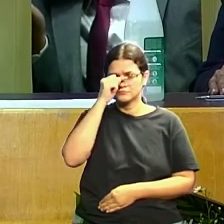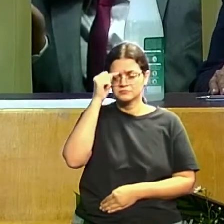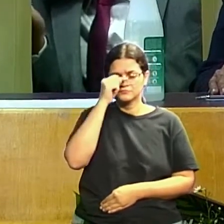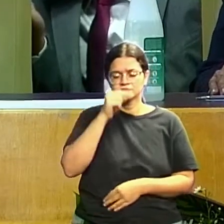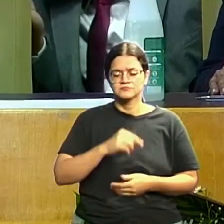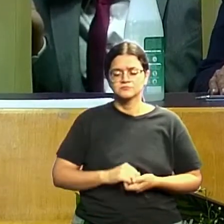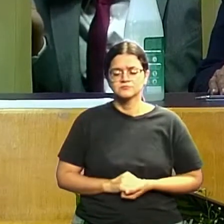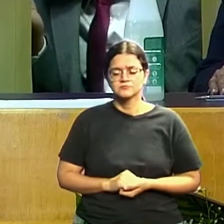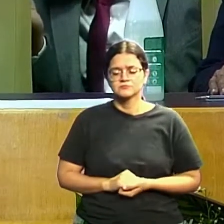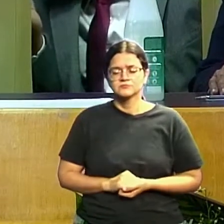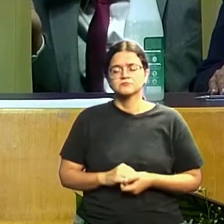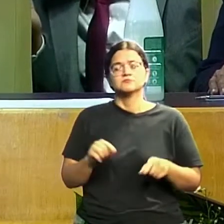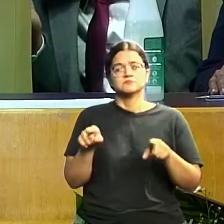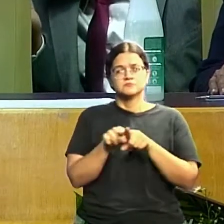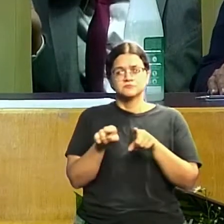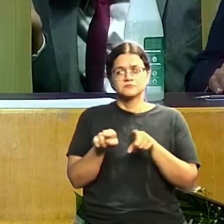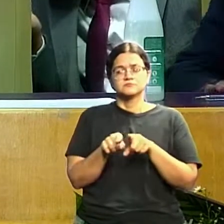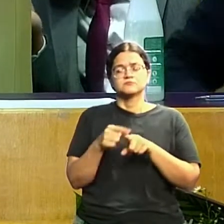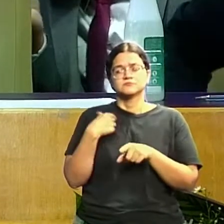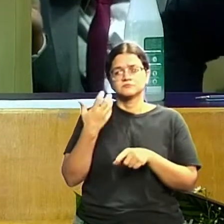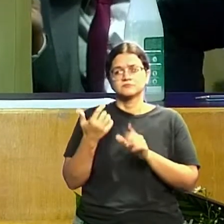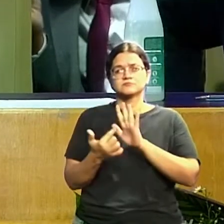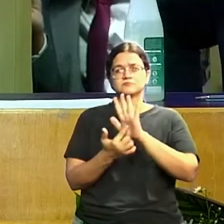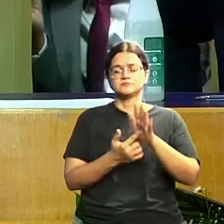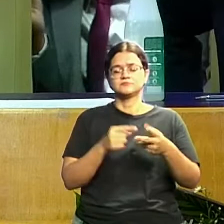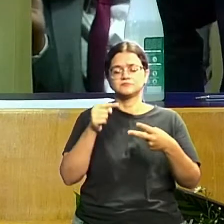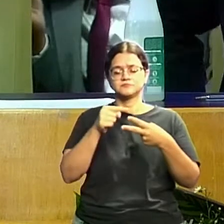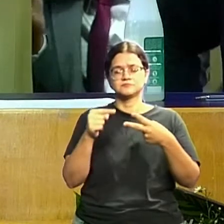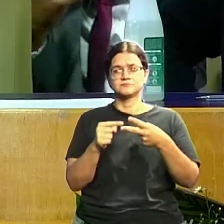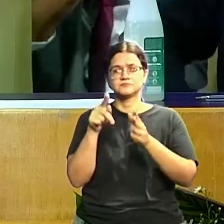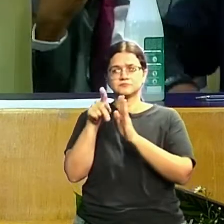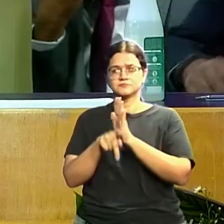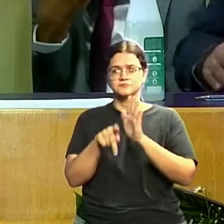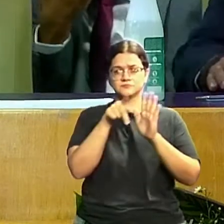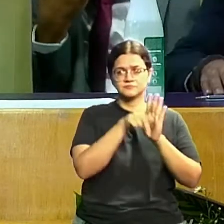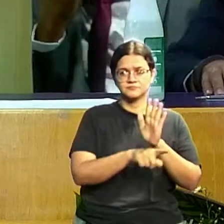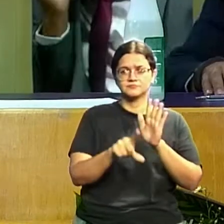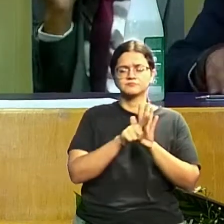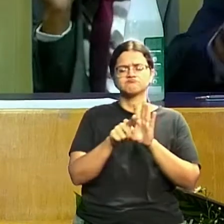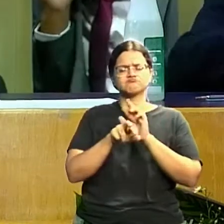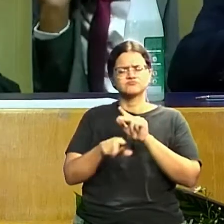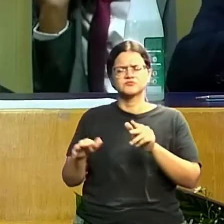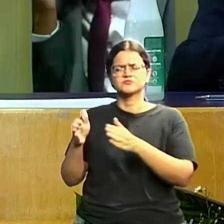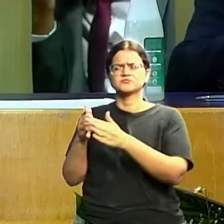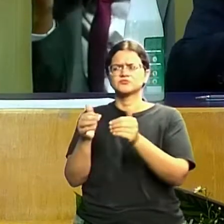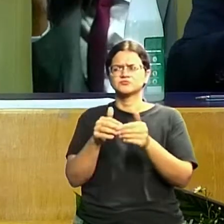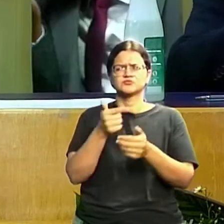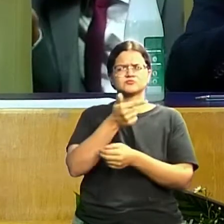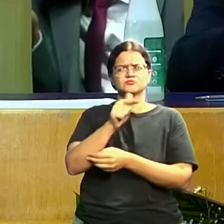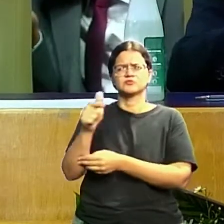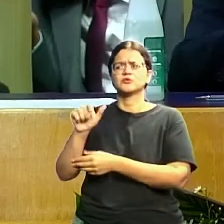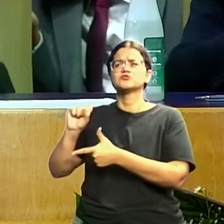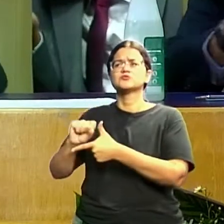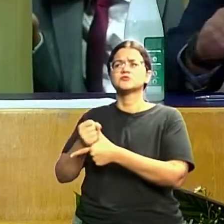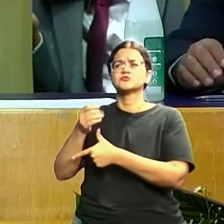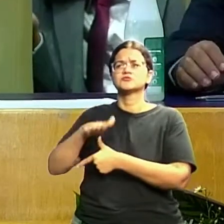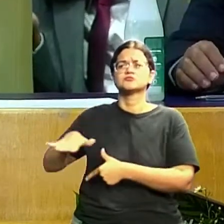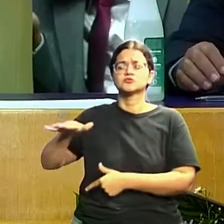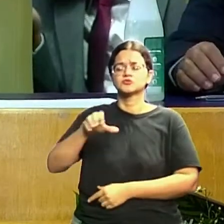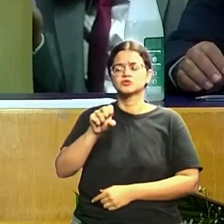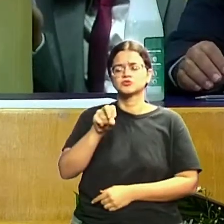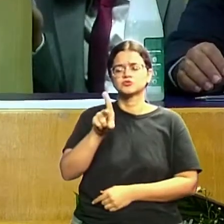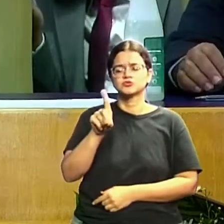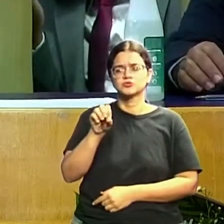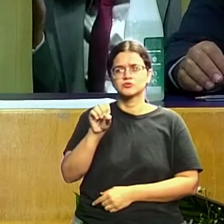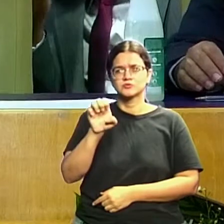Caiado. E, ao mesmo tempo, senhor presidente, apresentando dois projetos de leis e vários requerimentos oriundos da região sudoeste,